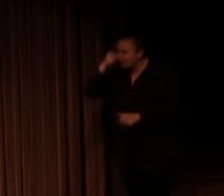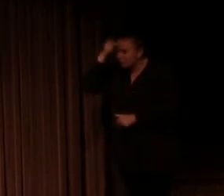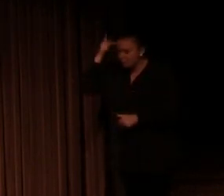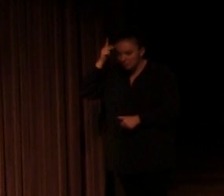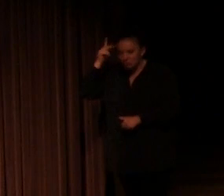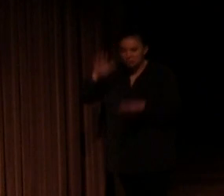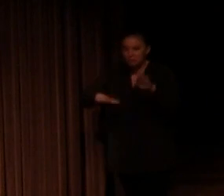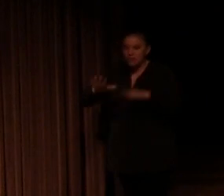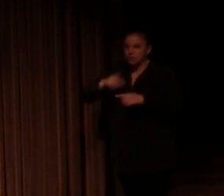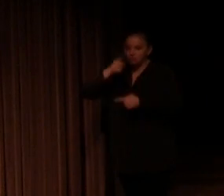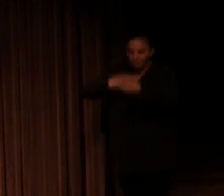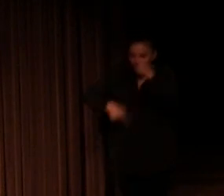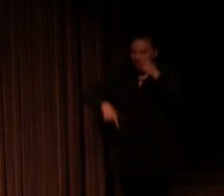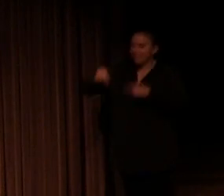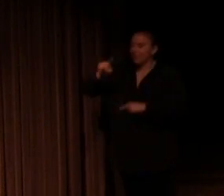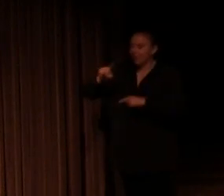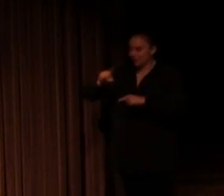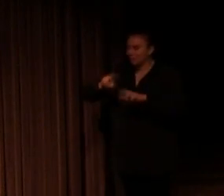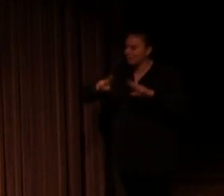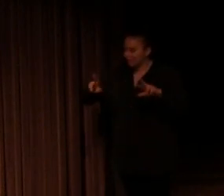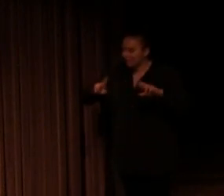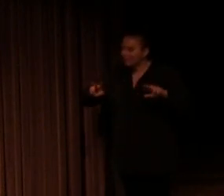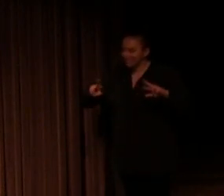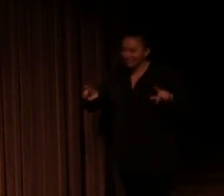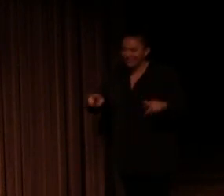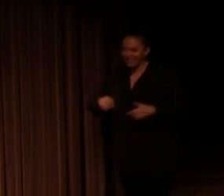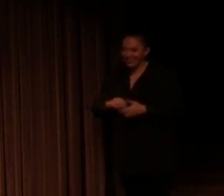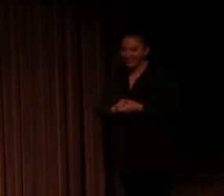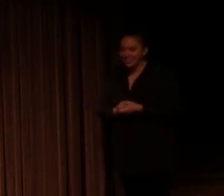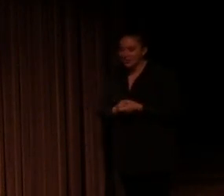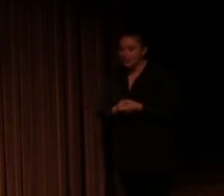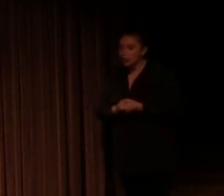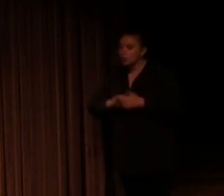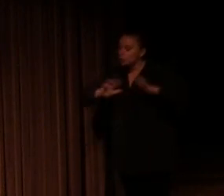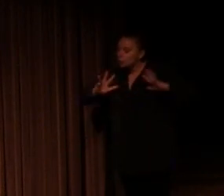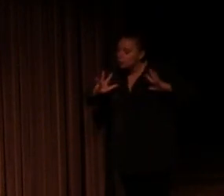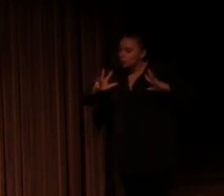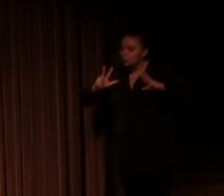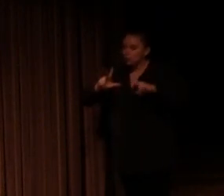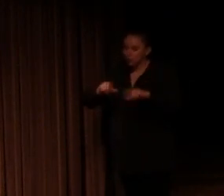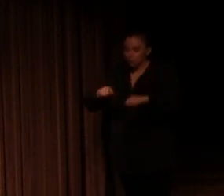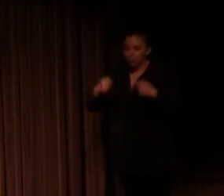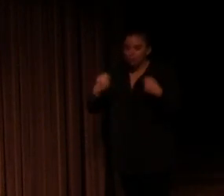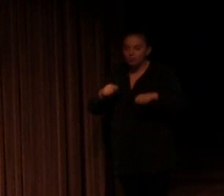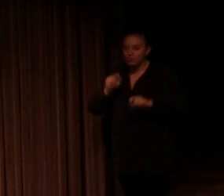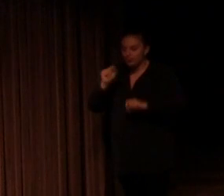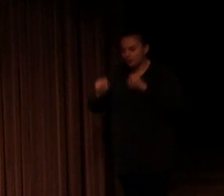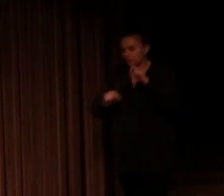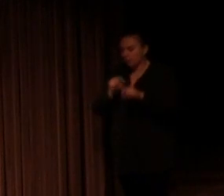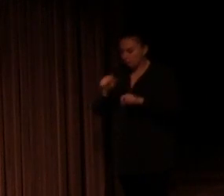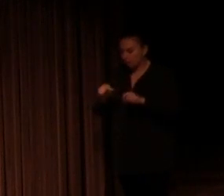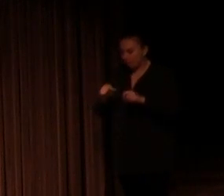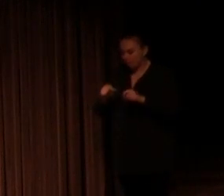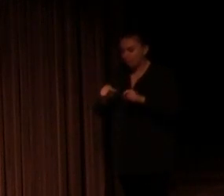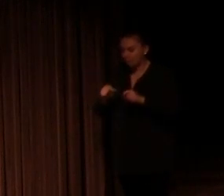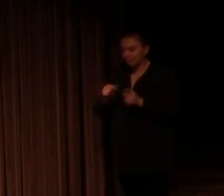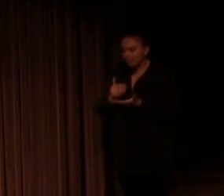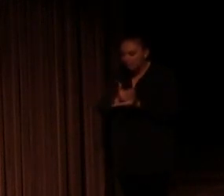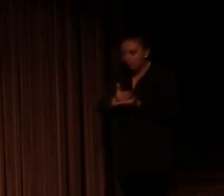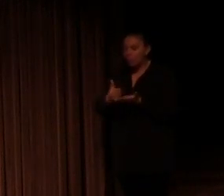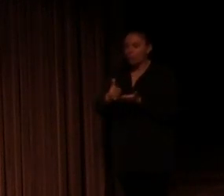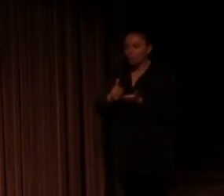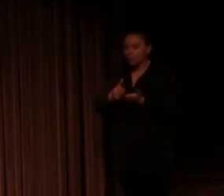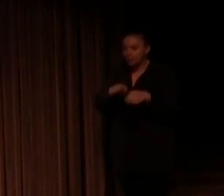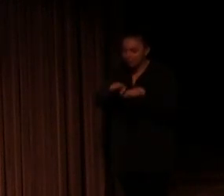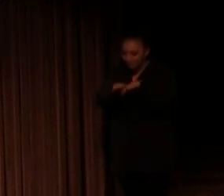ele por si só ele se diferencia dos outros mas todos com o mesmo ponto de partida essa é a grande